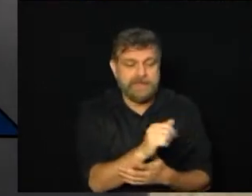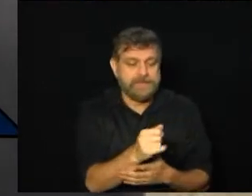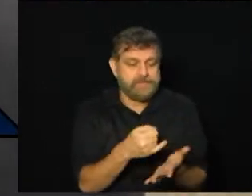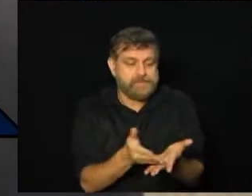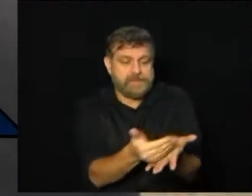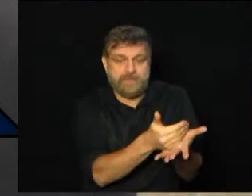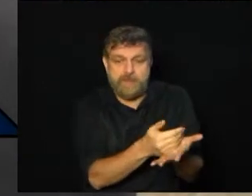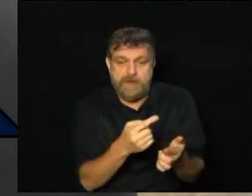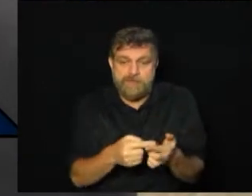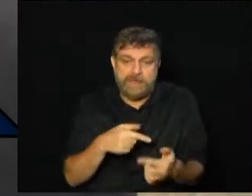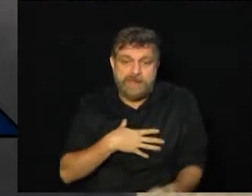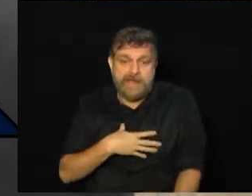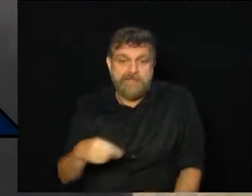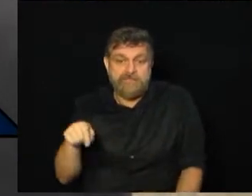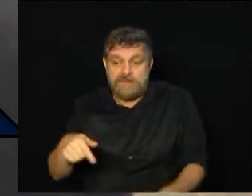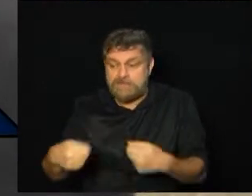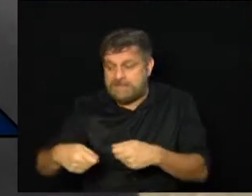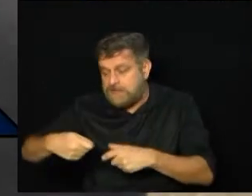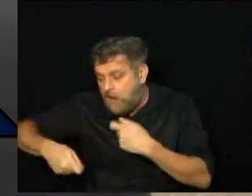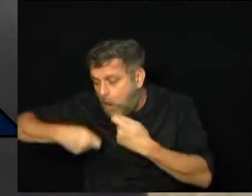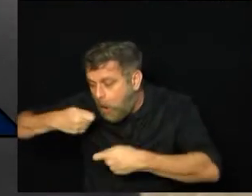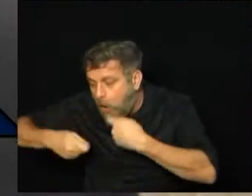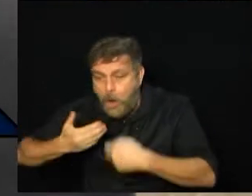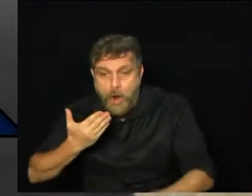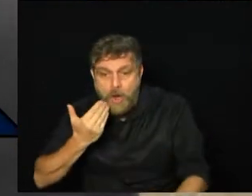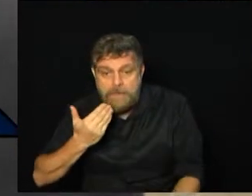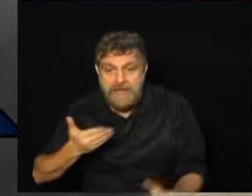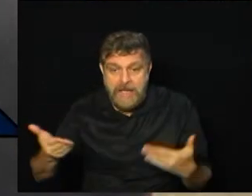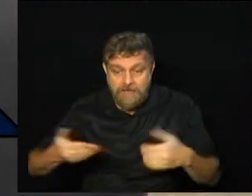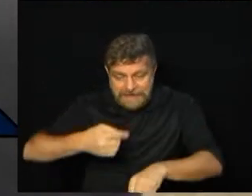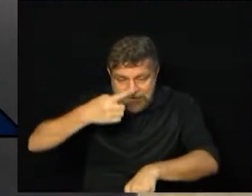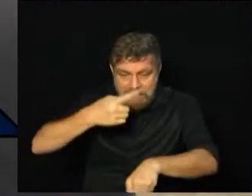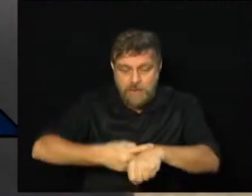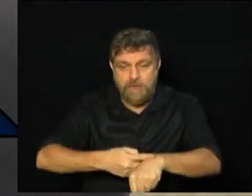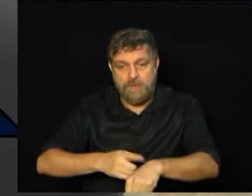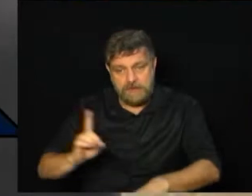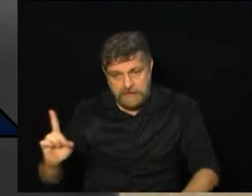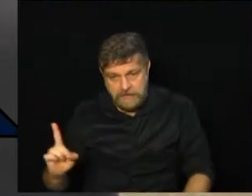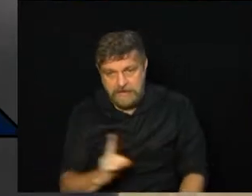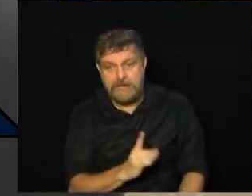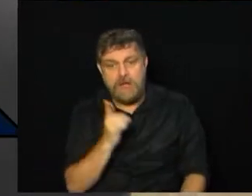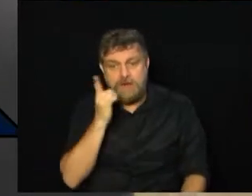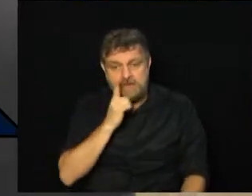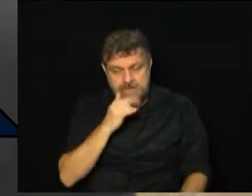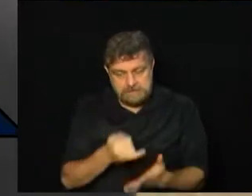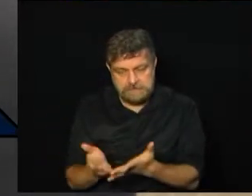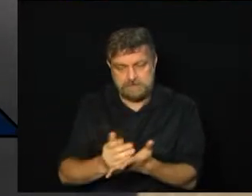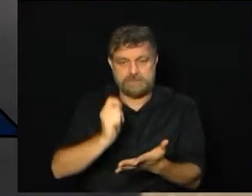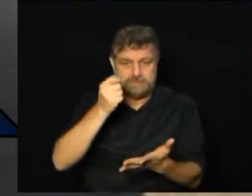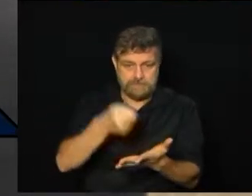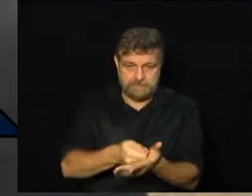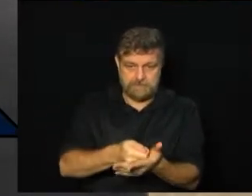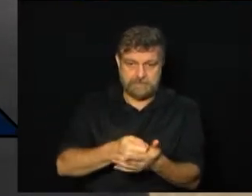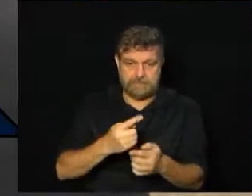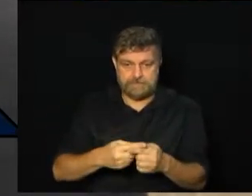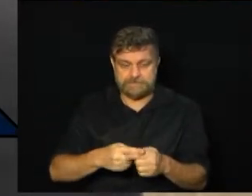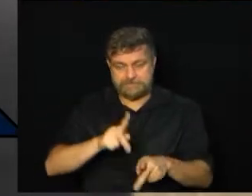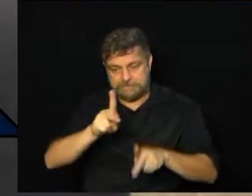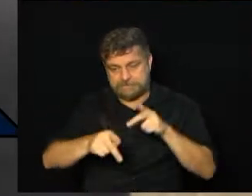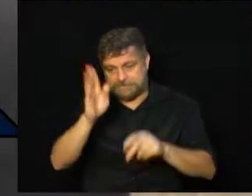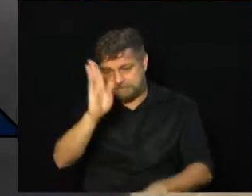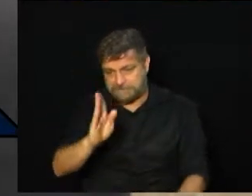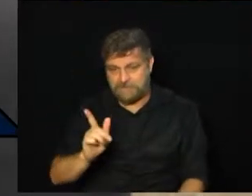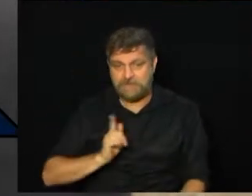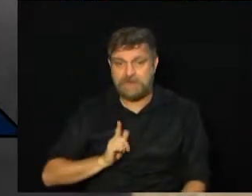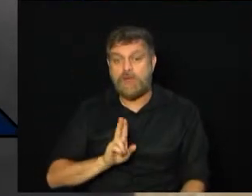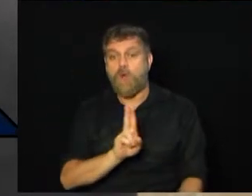as filhas precisam comer. E agora chegou a hora dela também pôr a casa em dia, porque a gente fala assim, que o brasileiro ele tem um